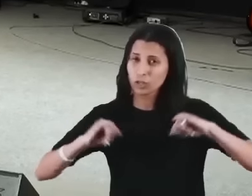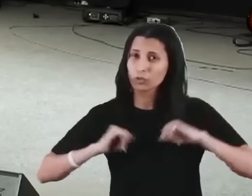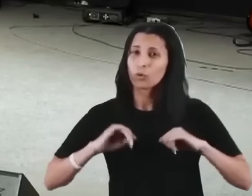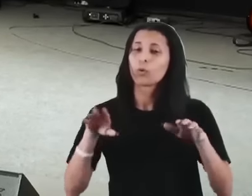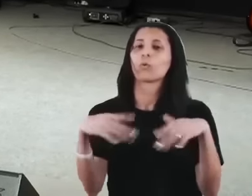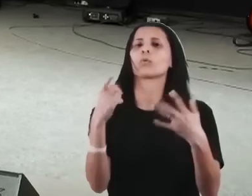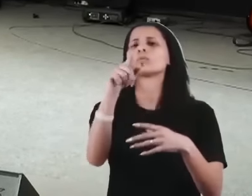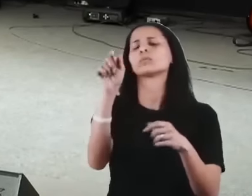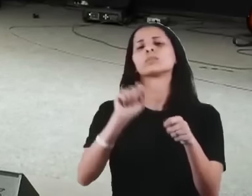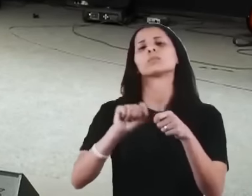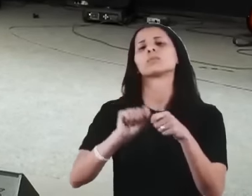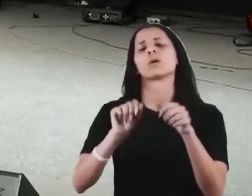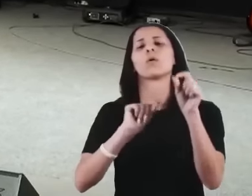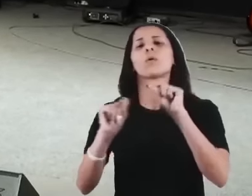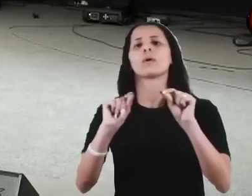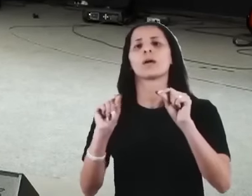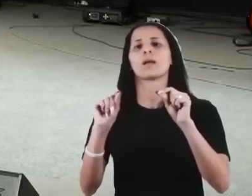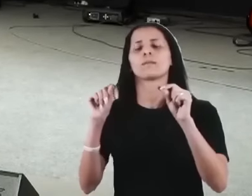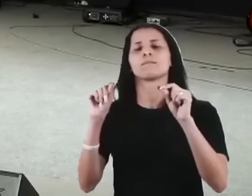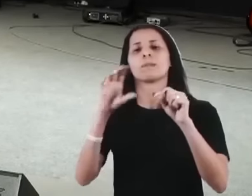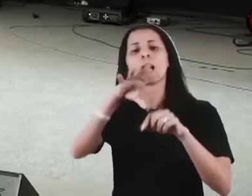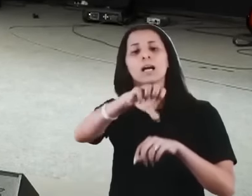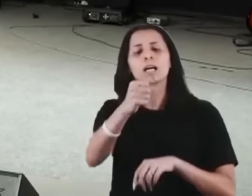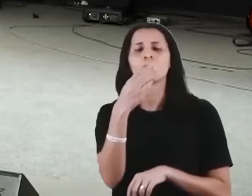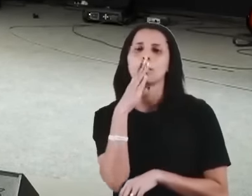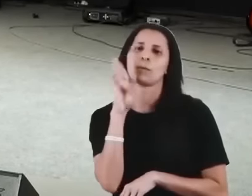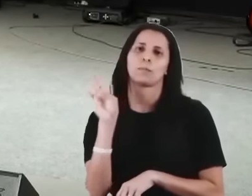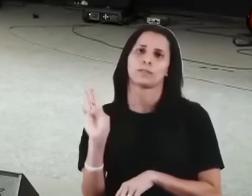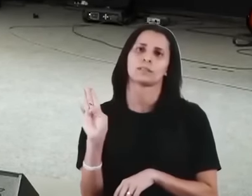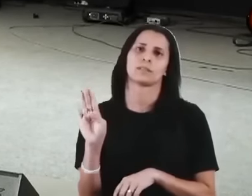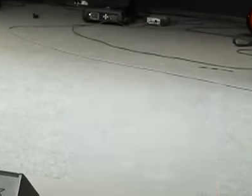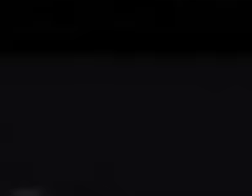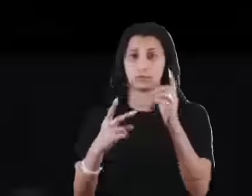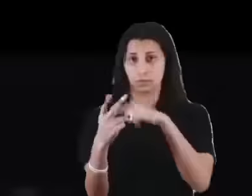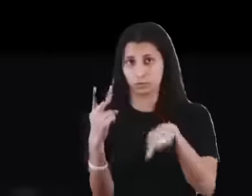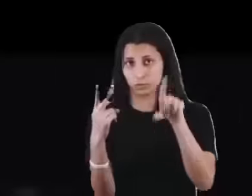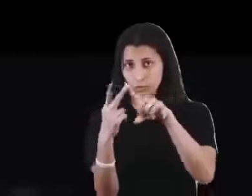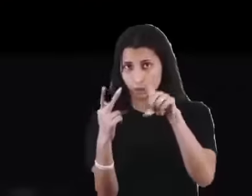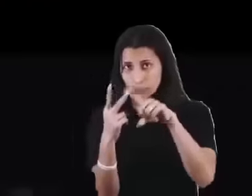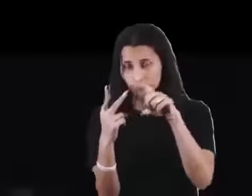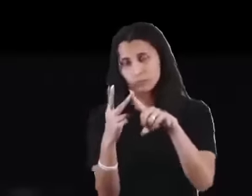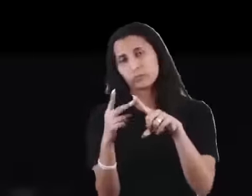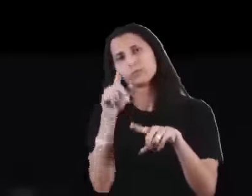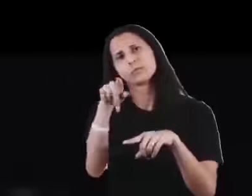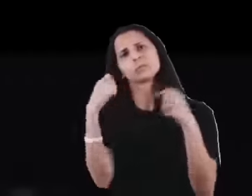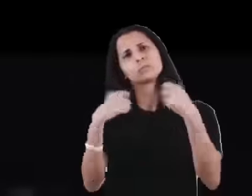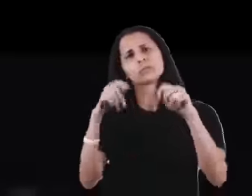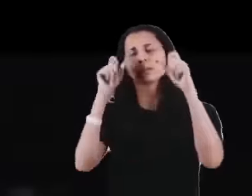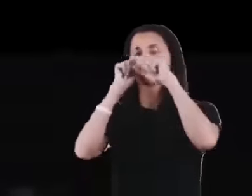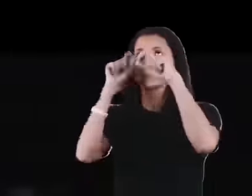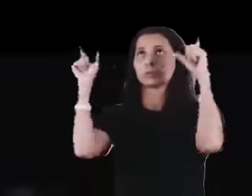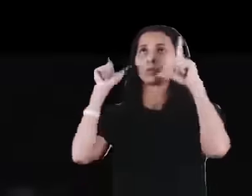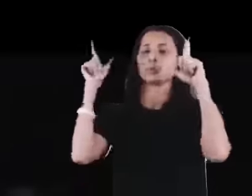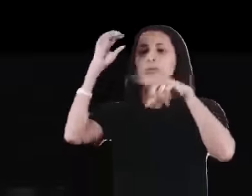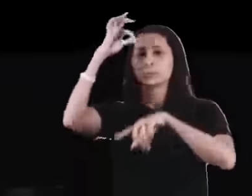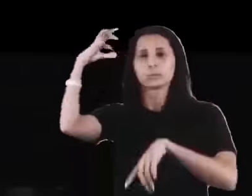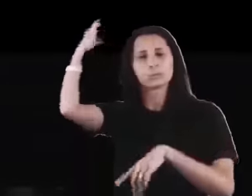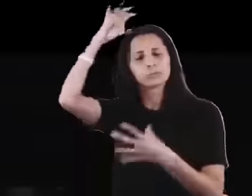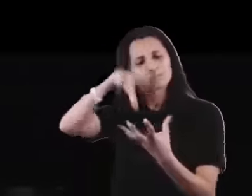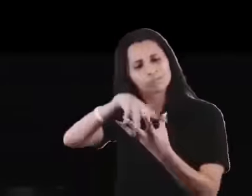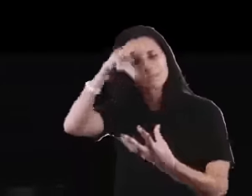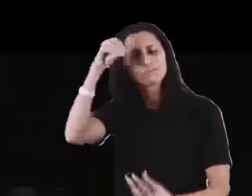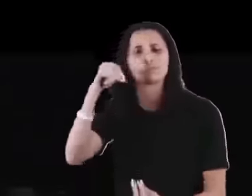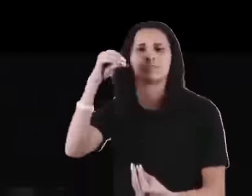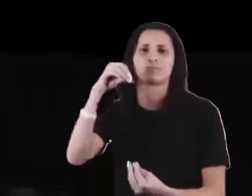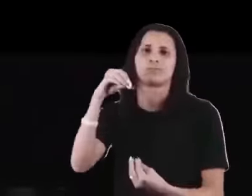se agarrar a promessa É mas não somente isso em segundo lugar você precisa abrir os seus olhos espirituais